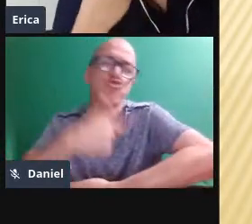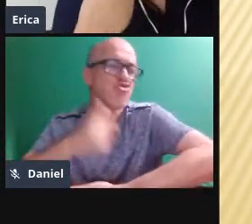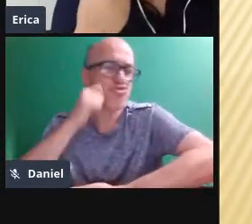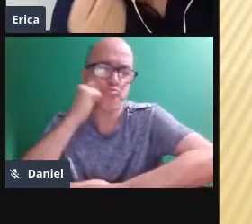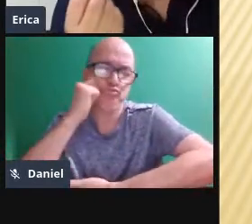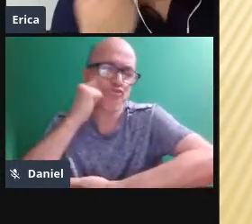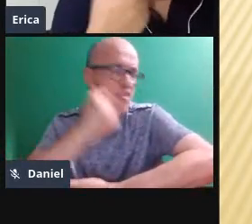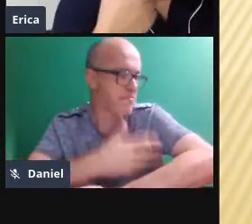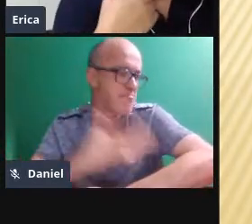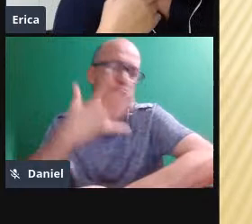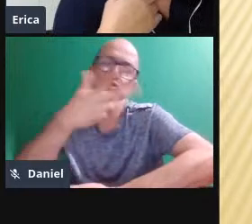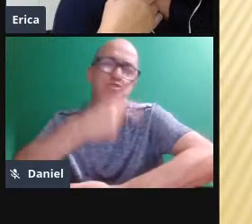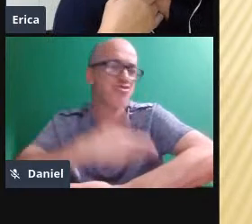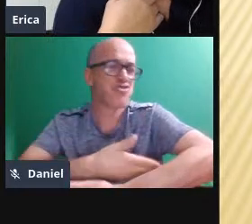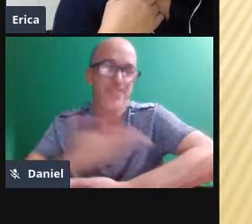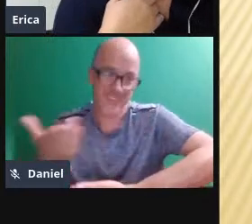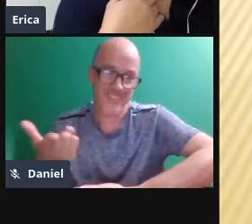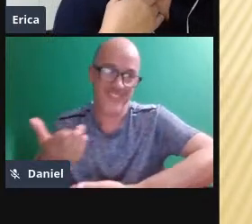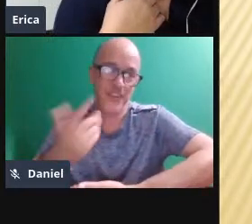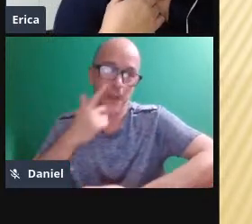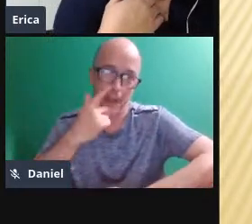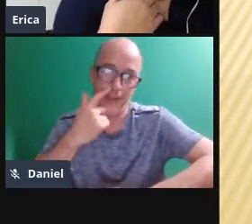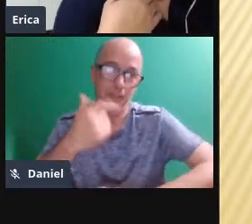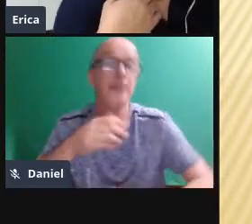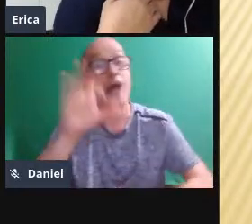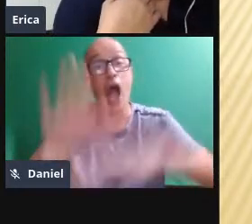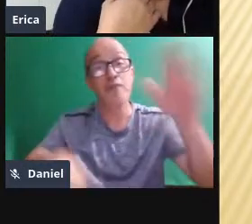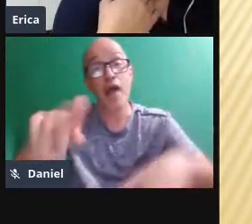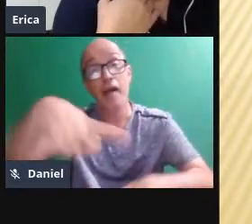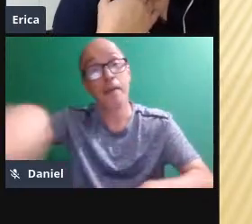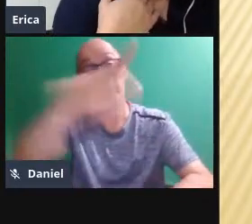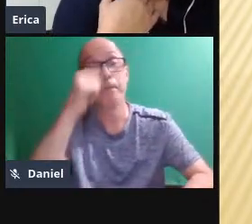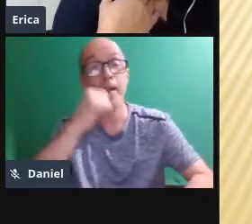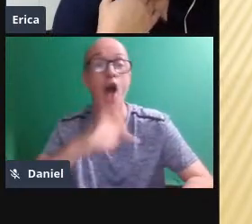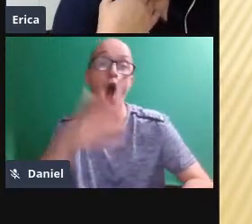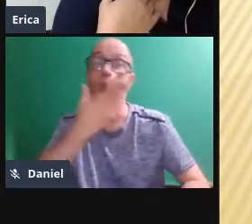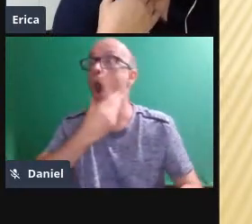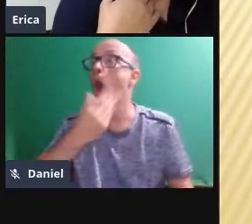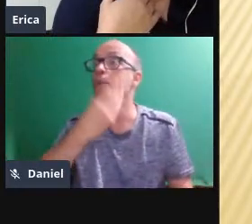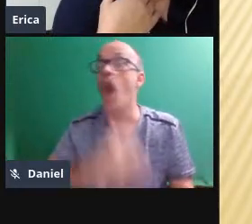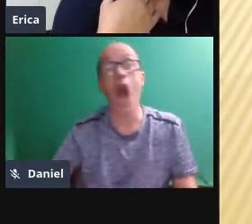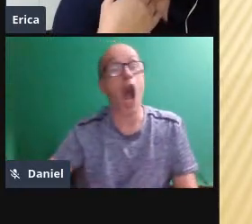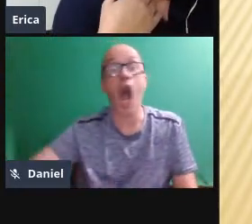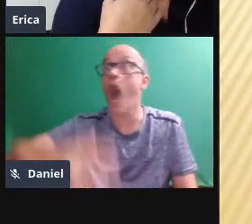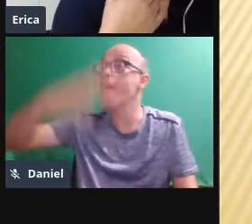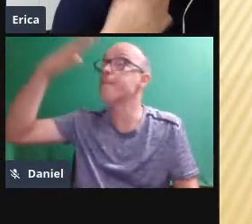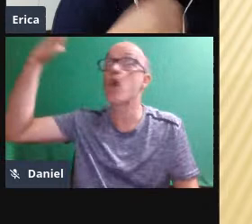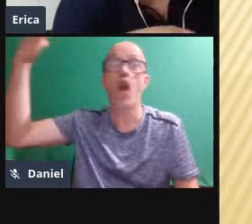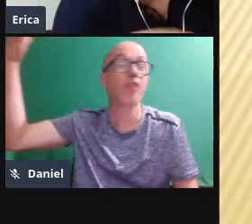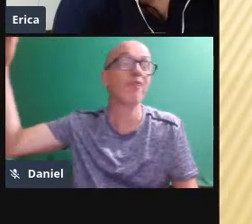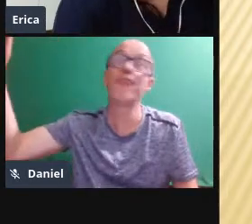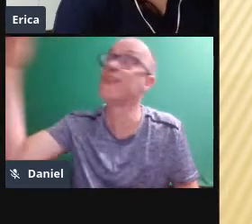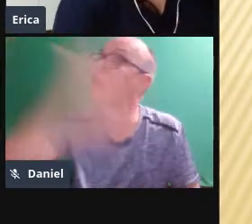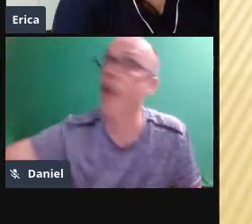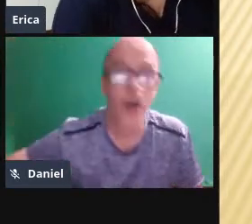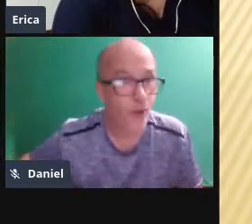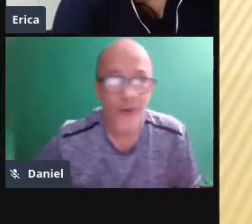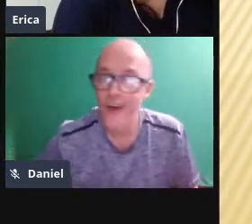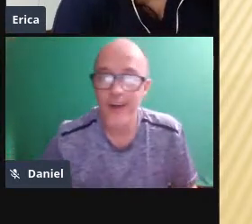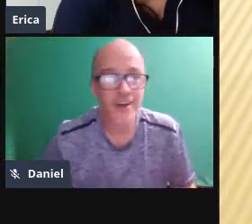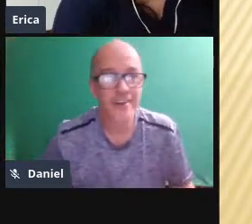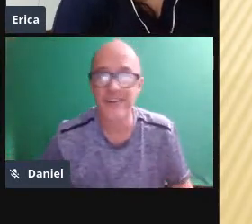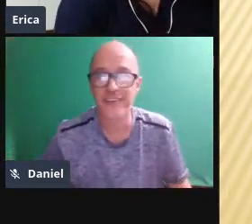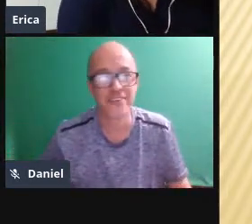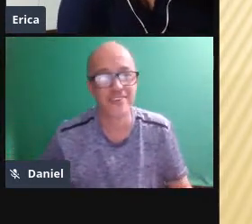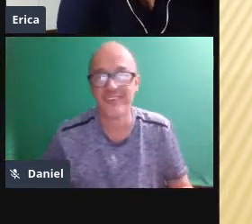acompanha essa intensidade. Ó, o neném, que bonitinho, né? Às vezes, vocês mulheres